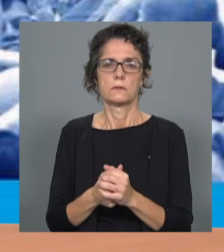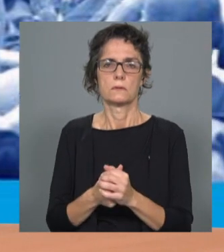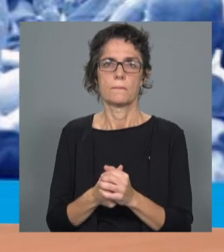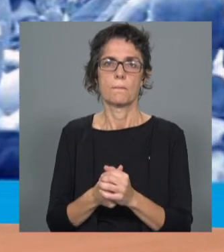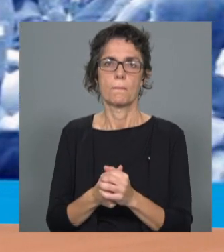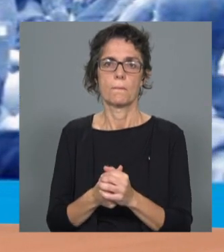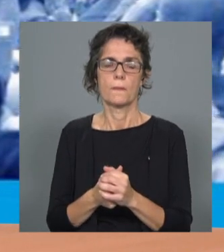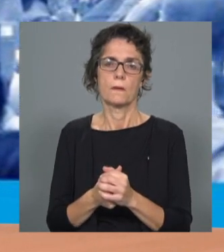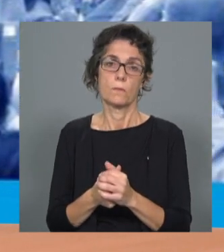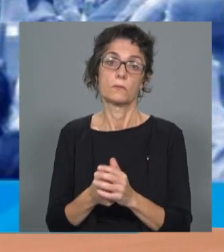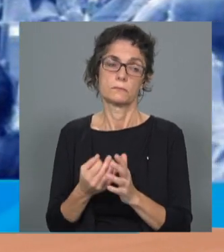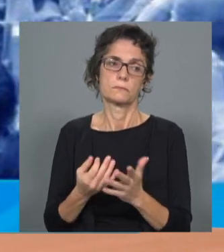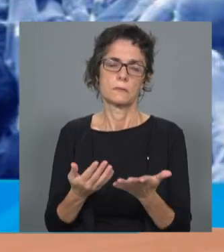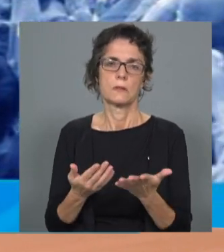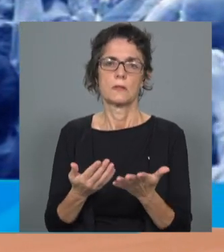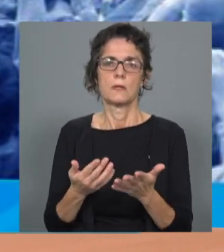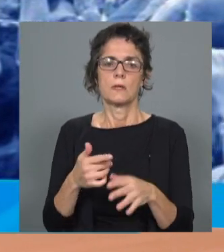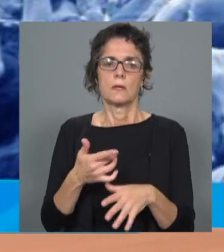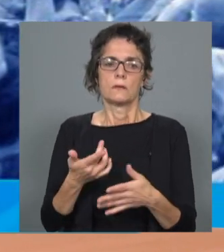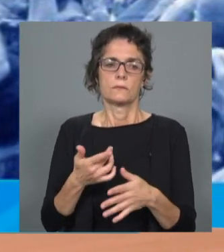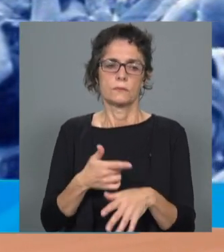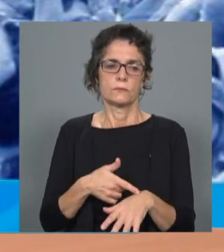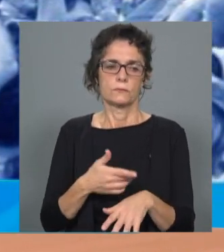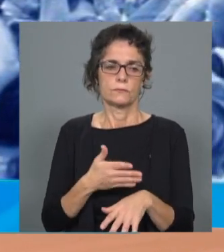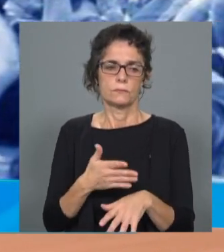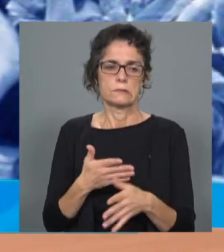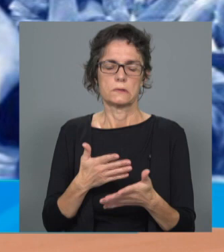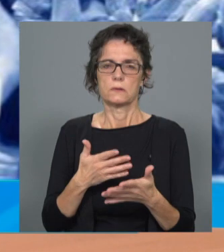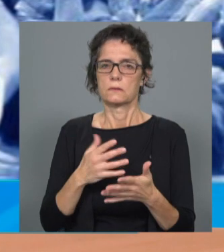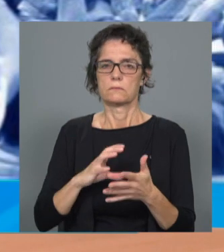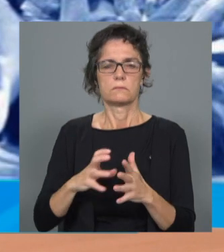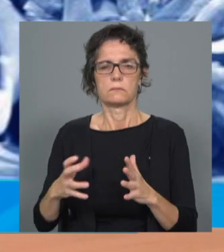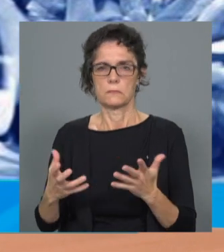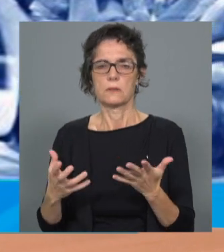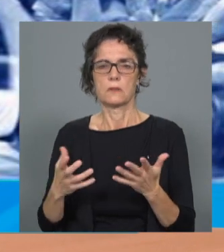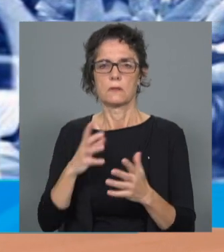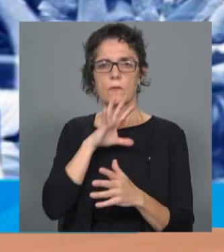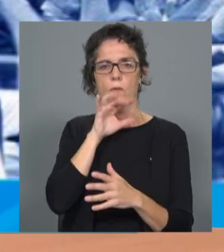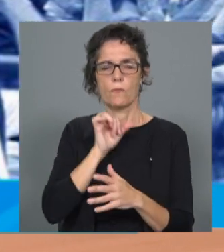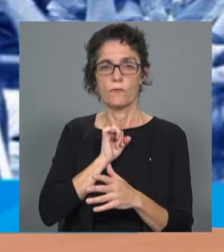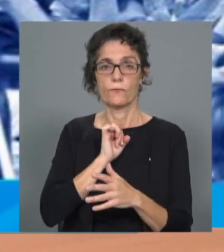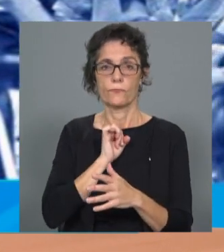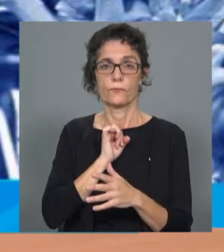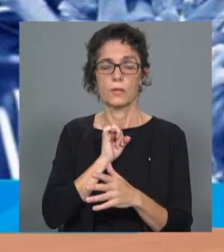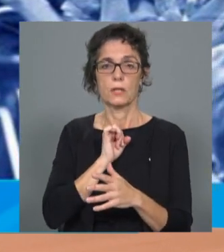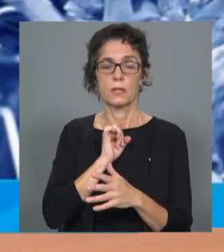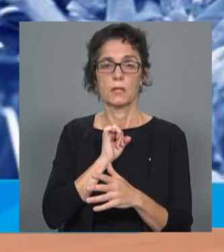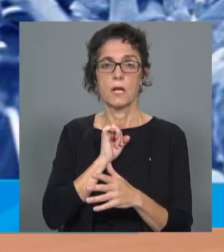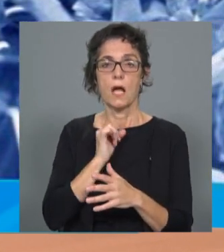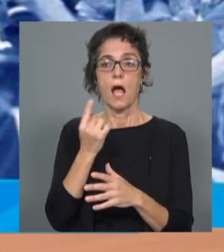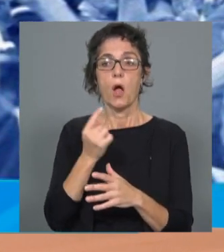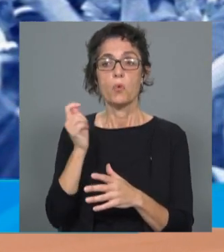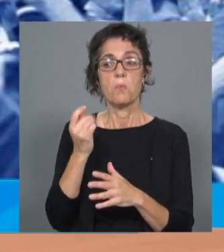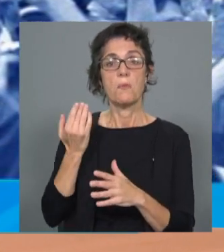Foram momentos muito complicados, porque a minha mãe tinha feito, mês antes, coisa menos